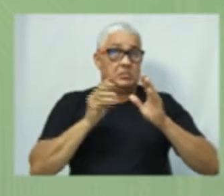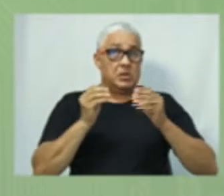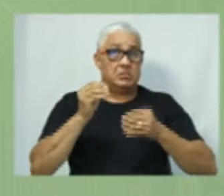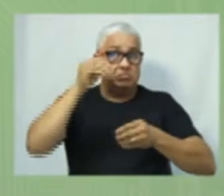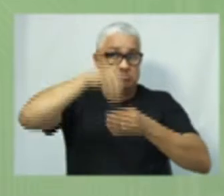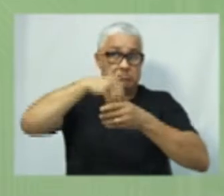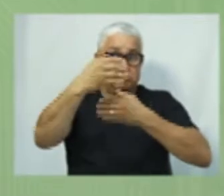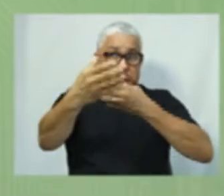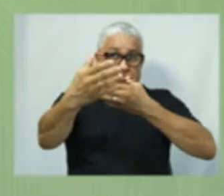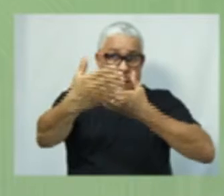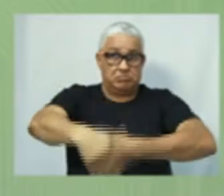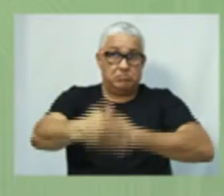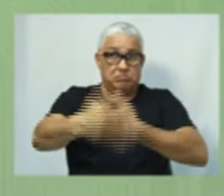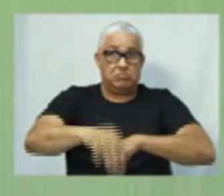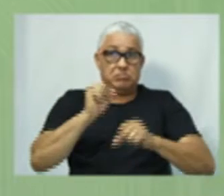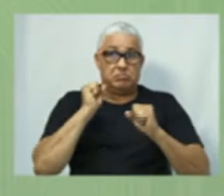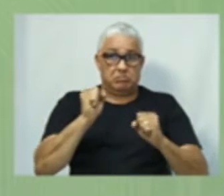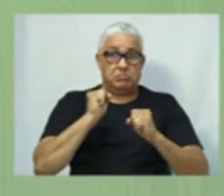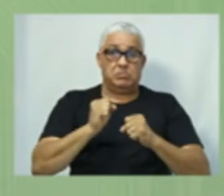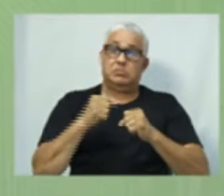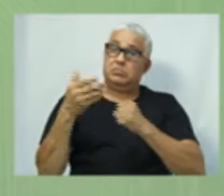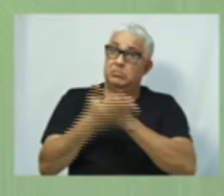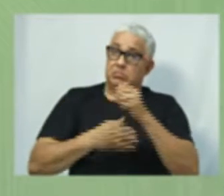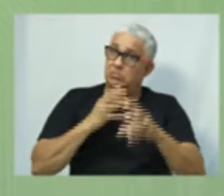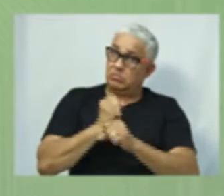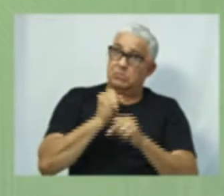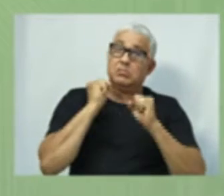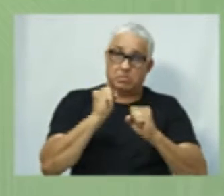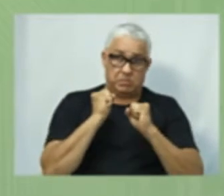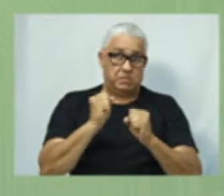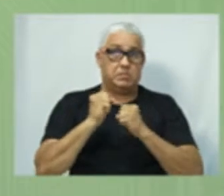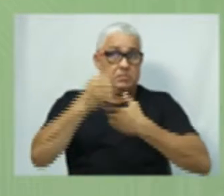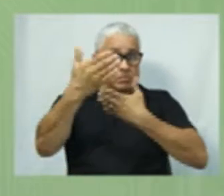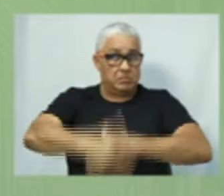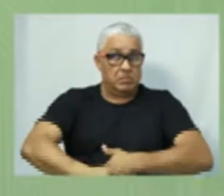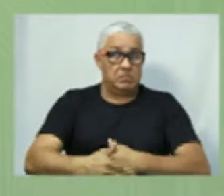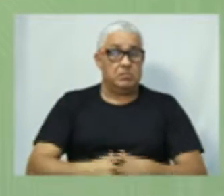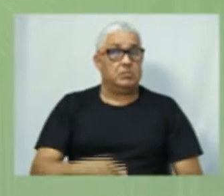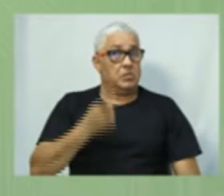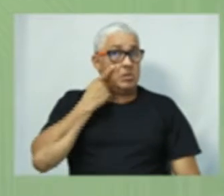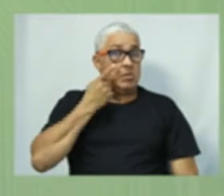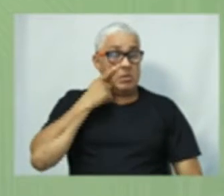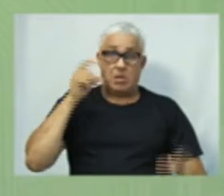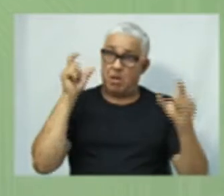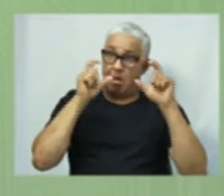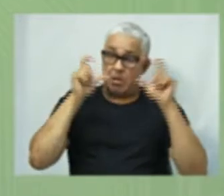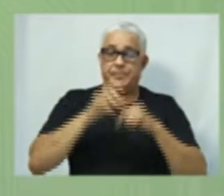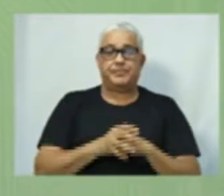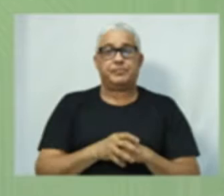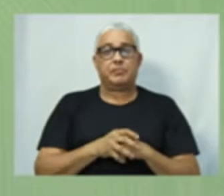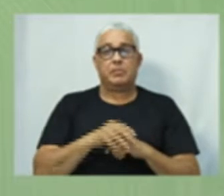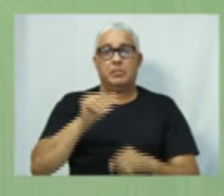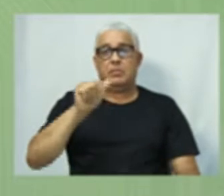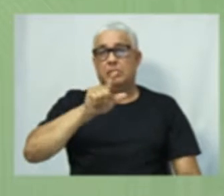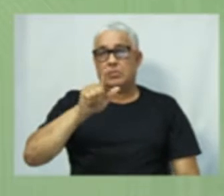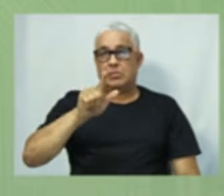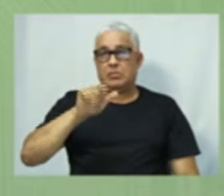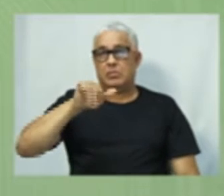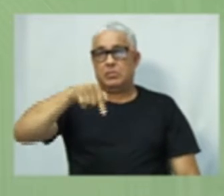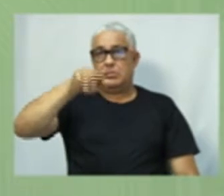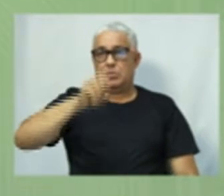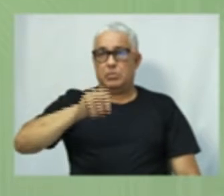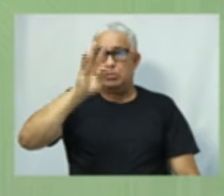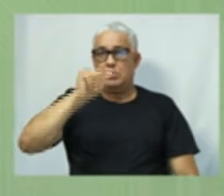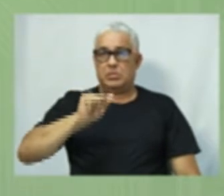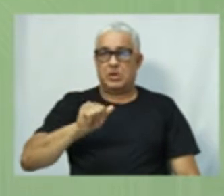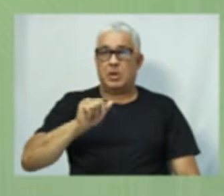uma alíquota? O que é uma base de cálculo? Isso pode cair na prova, hein? Prestem atenção. Portanto, a alíquota é a